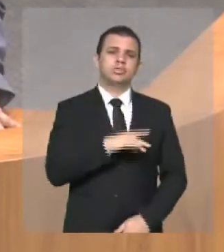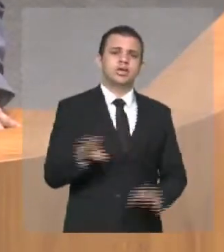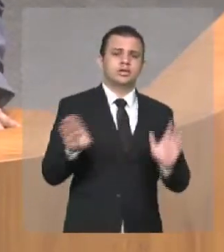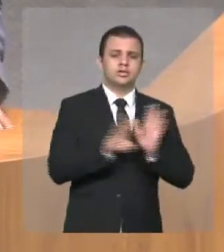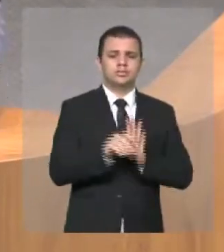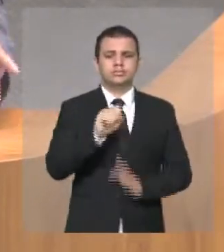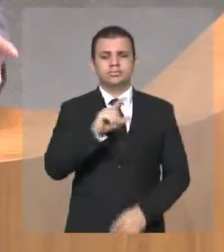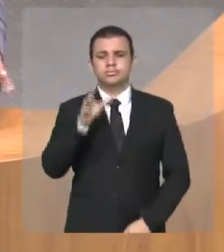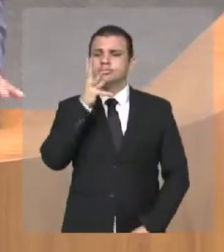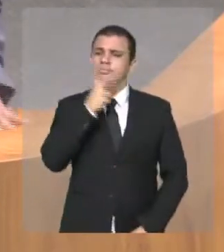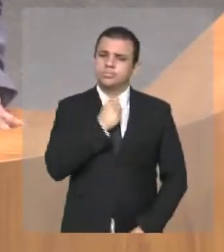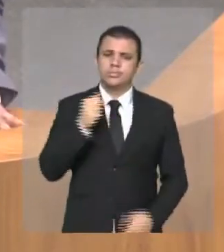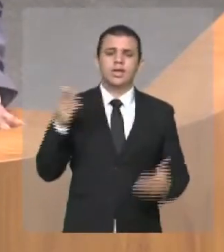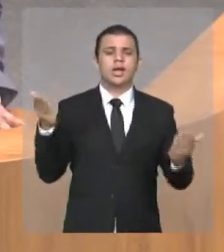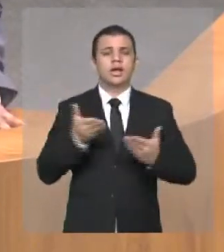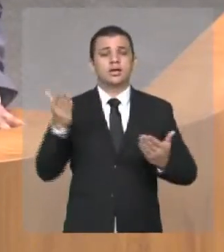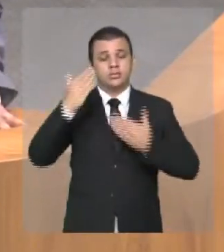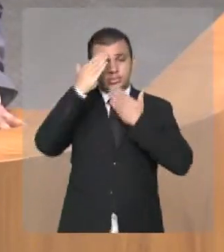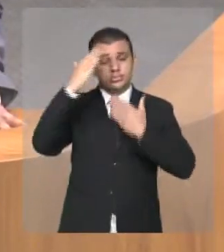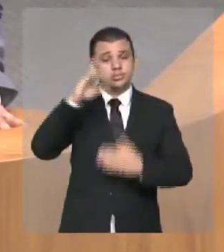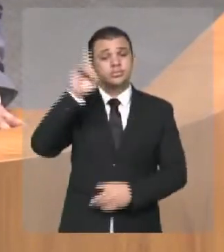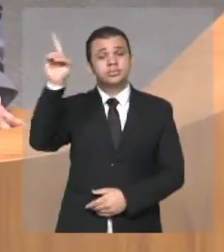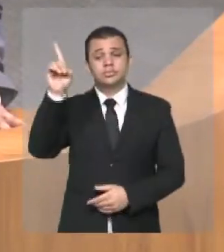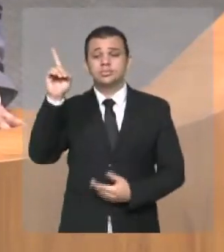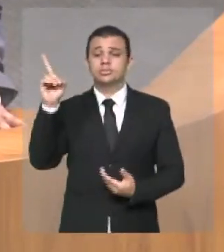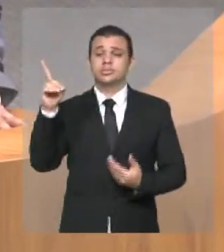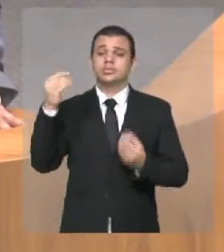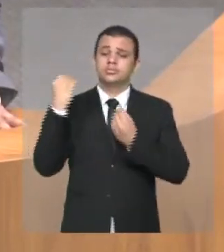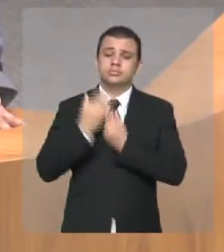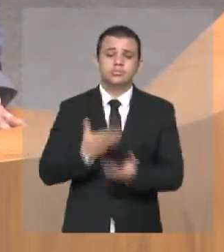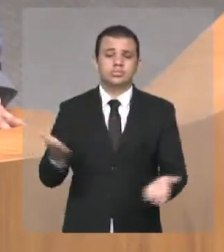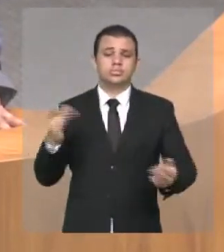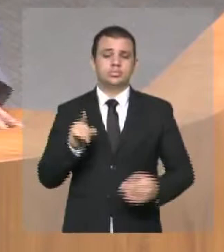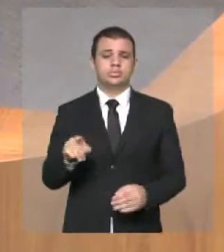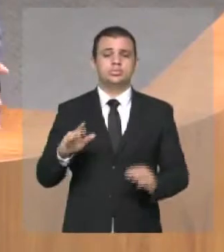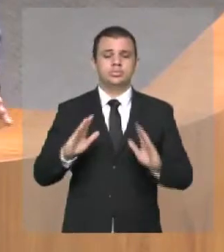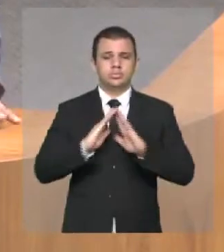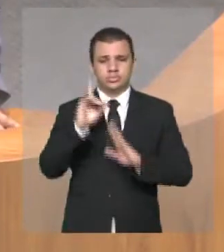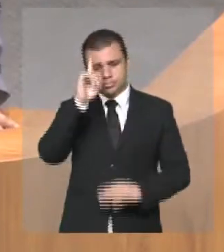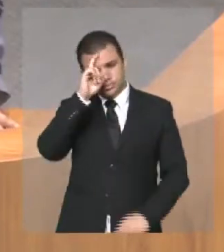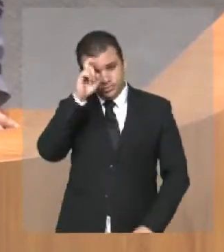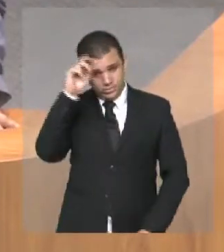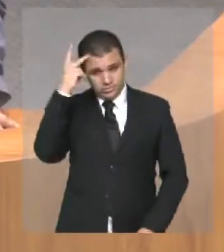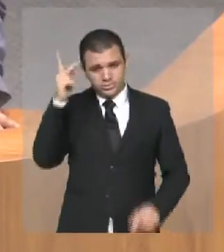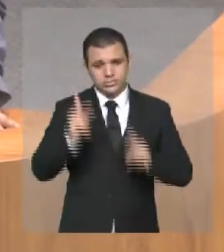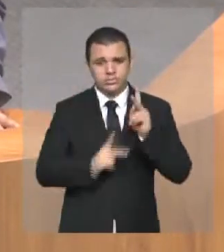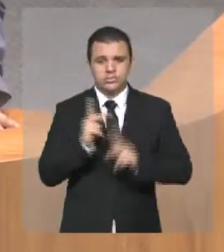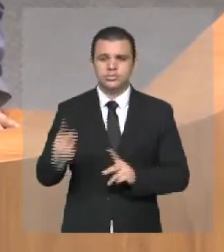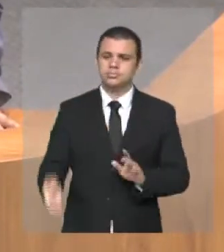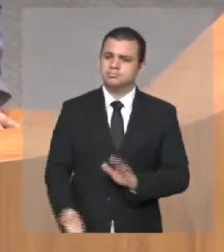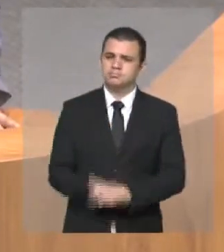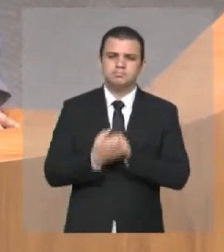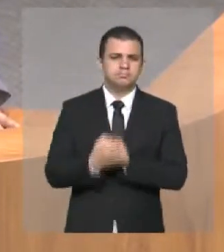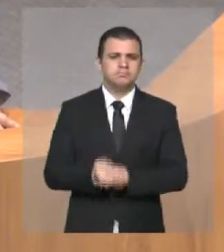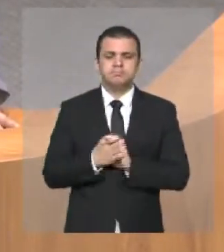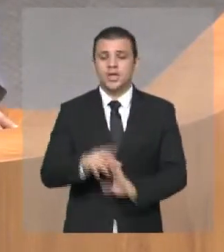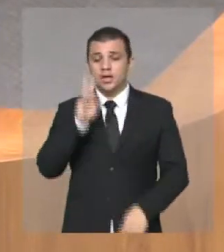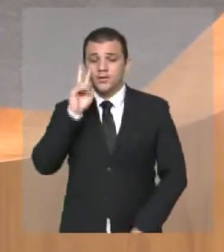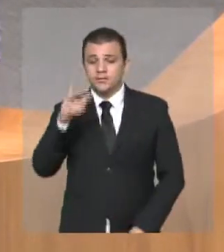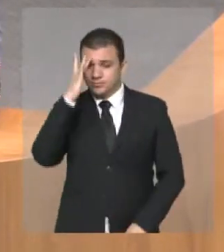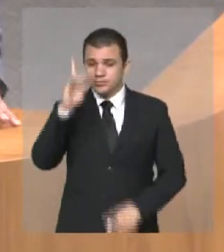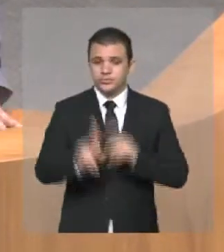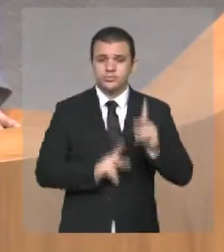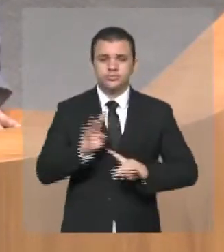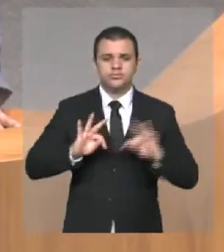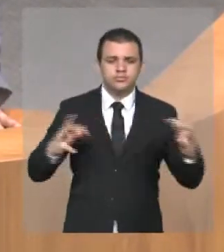a Deus, a inauguração, o hospital foi entregue para a população da Baixada, e a Baixada está de parabéns. A gente via no semblante do povo